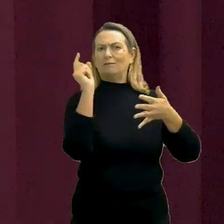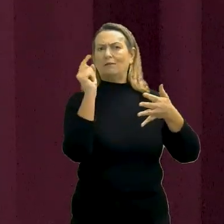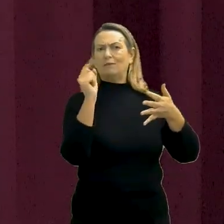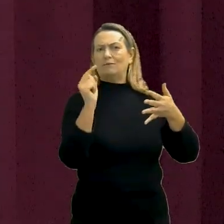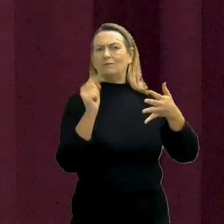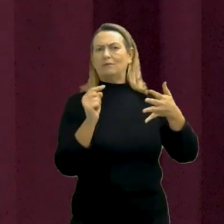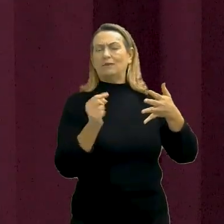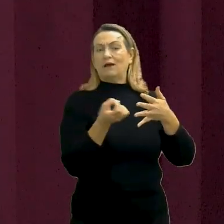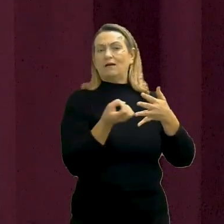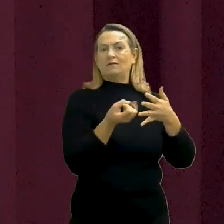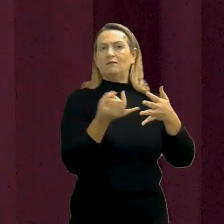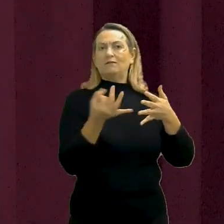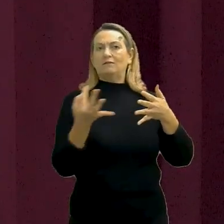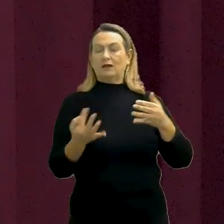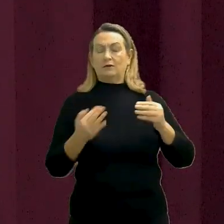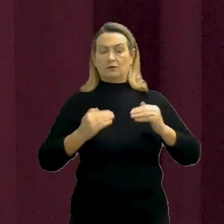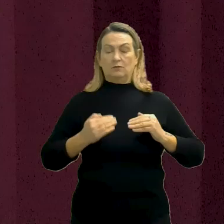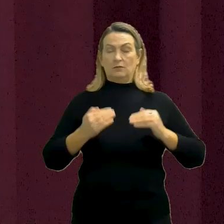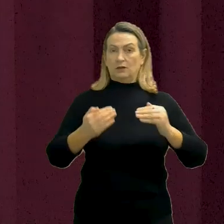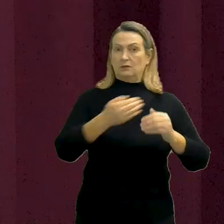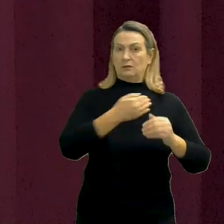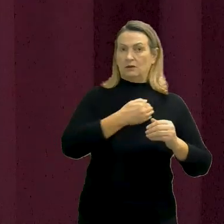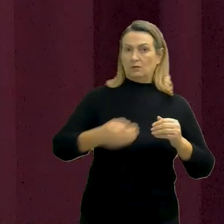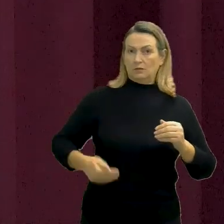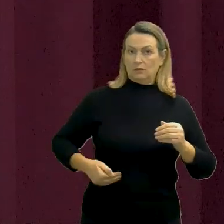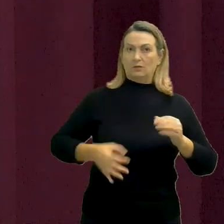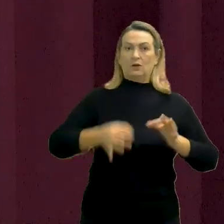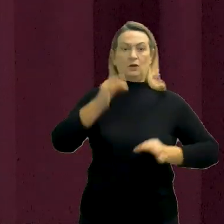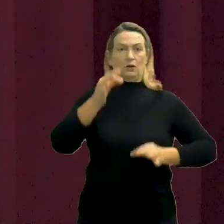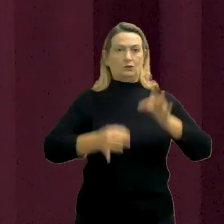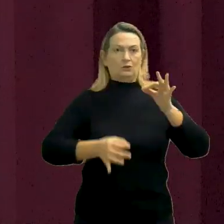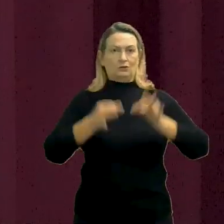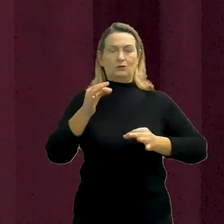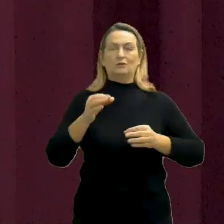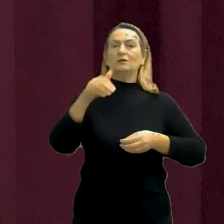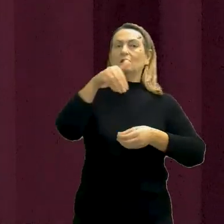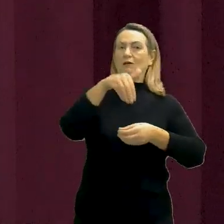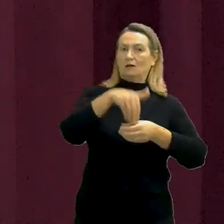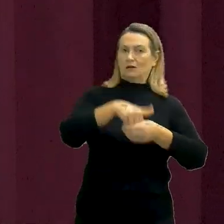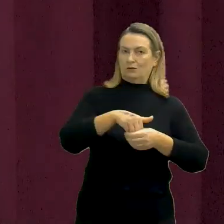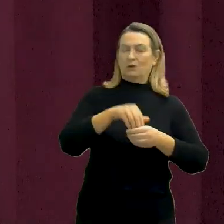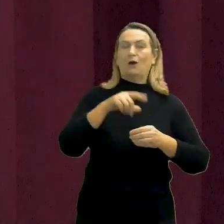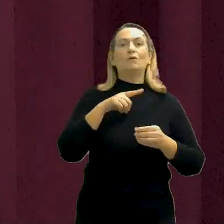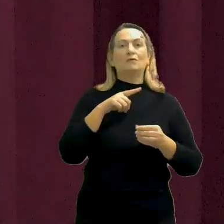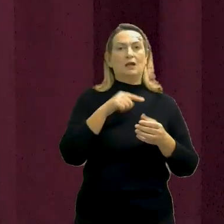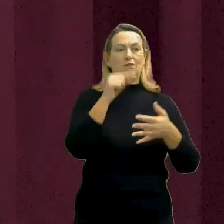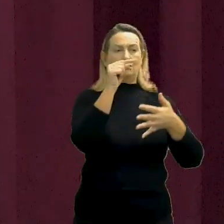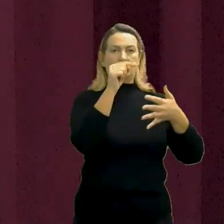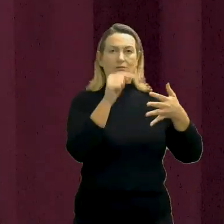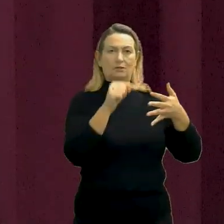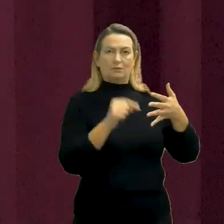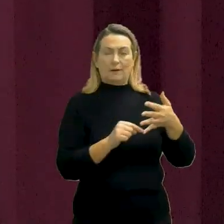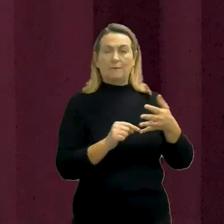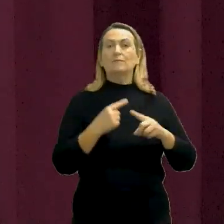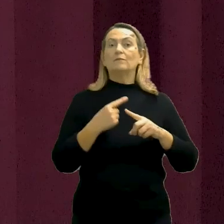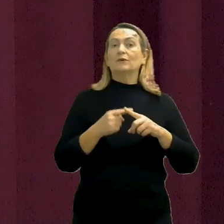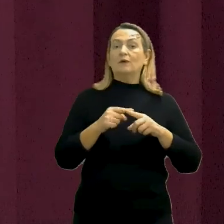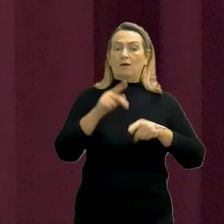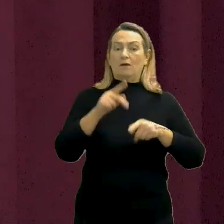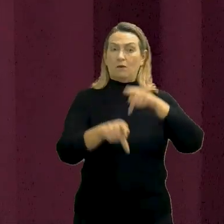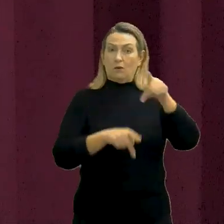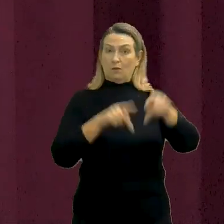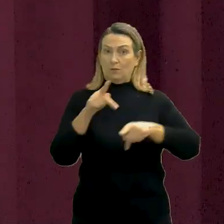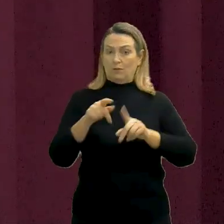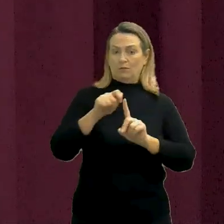eleitoral ele ele ele possui esse filtro para que a população quando chegar em outubro tenha